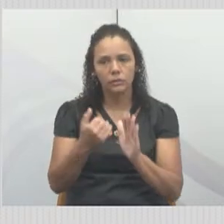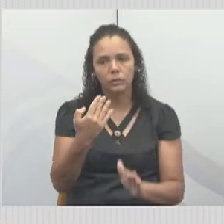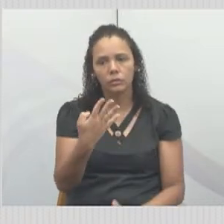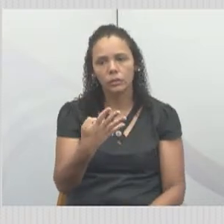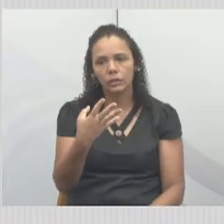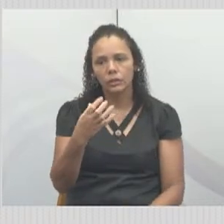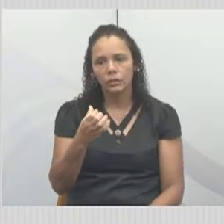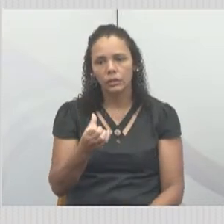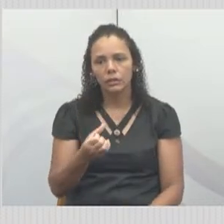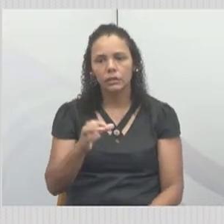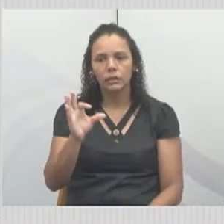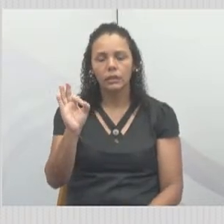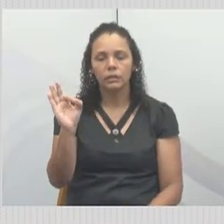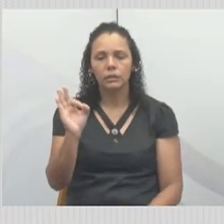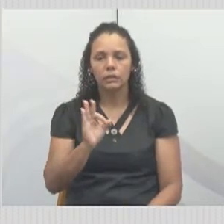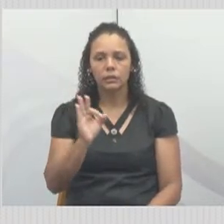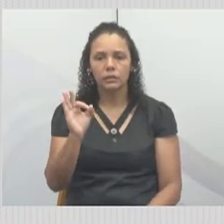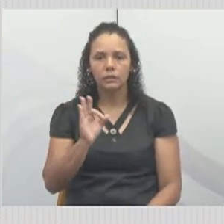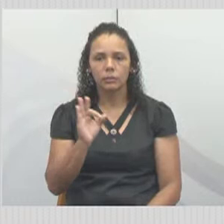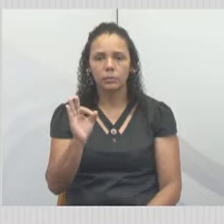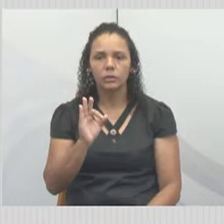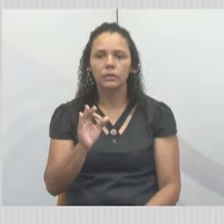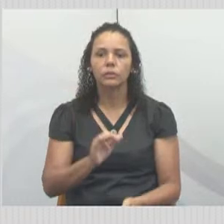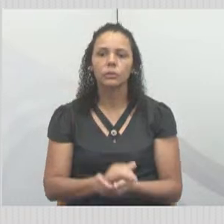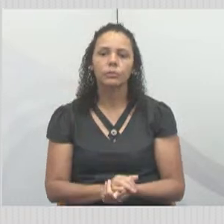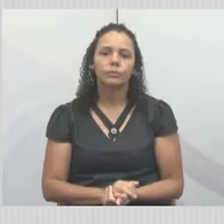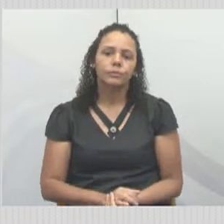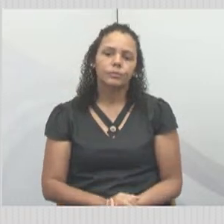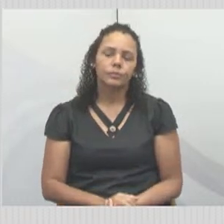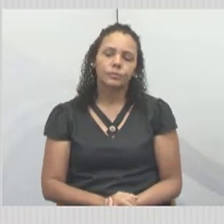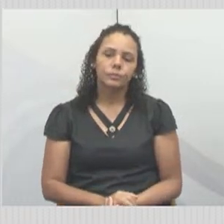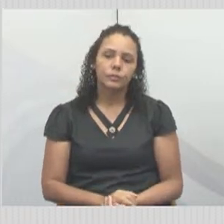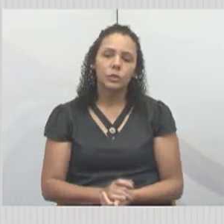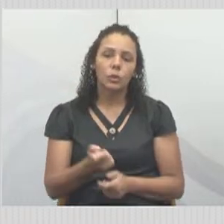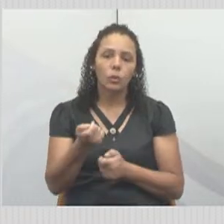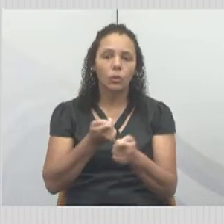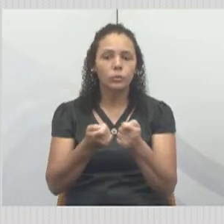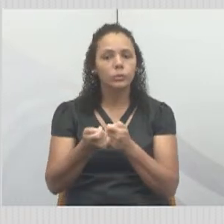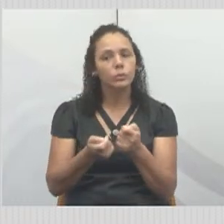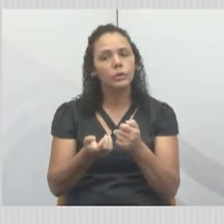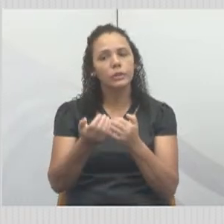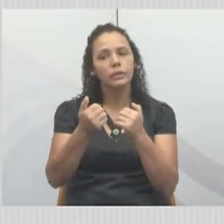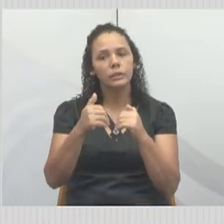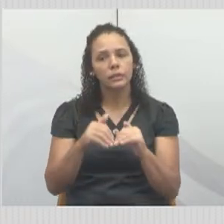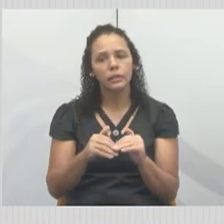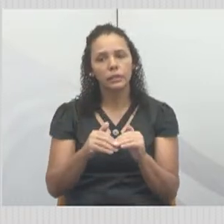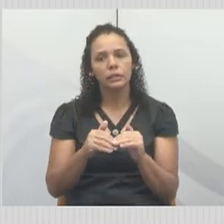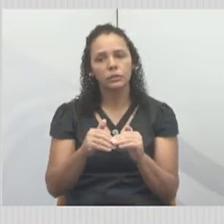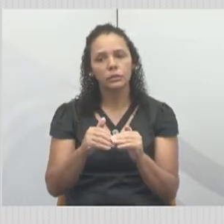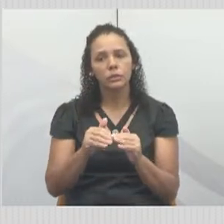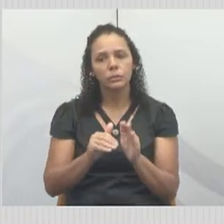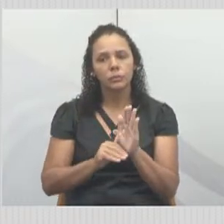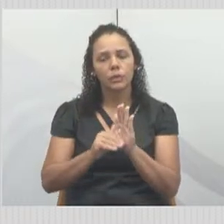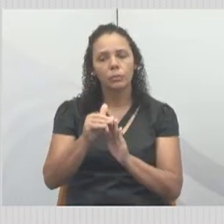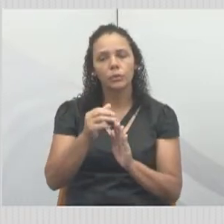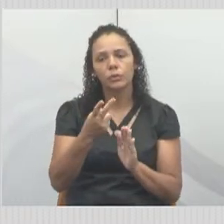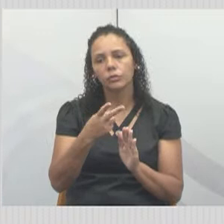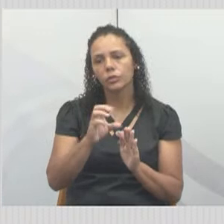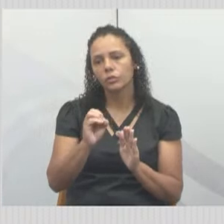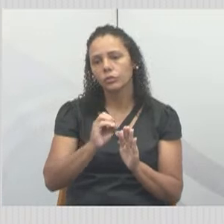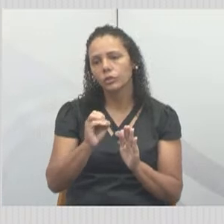900 para 4 milhões e 700, queda de 46%. Controle interno saindo de 700 para